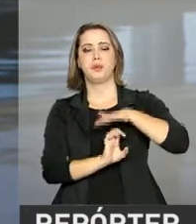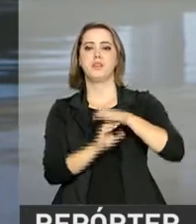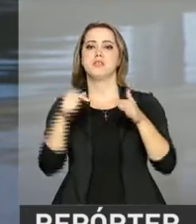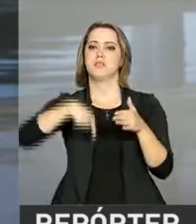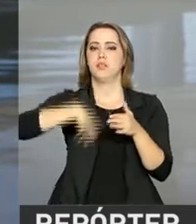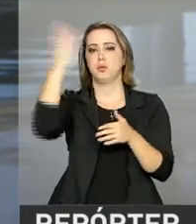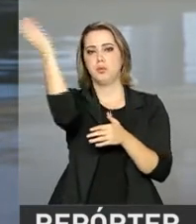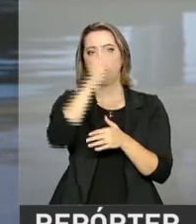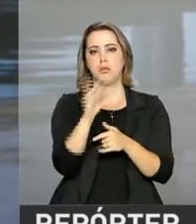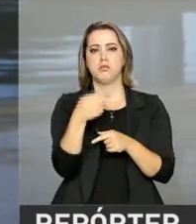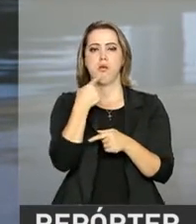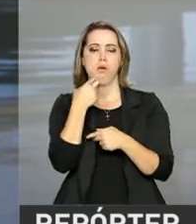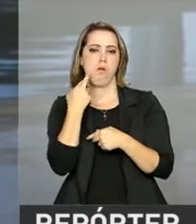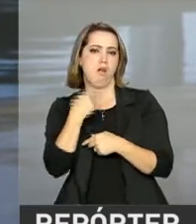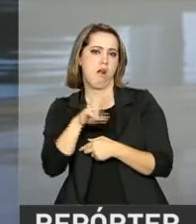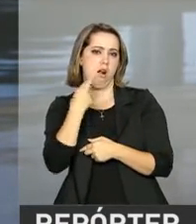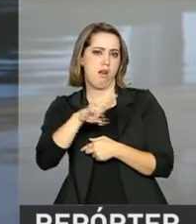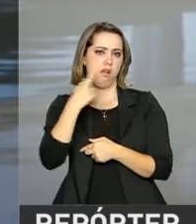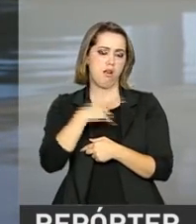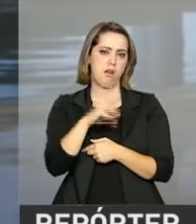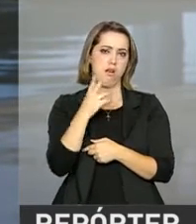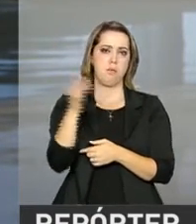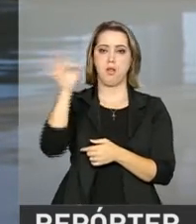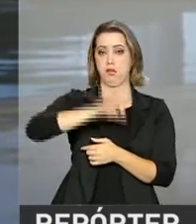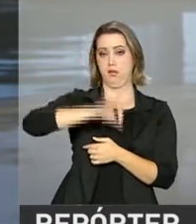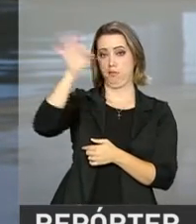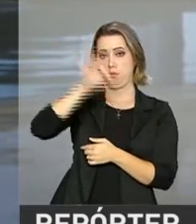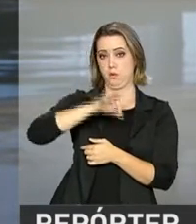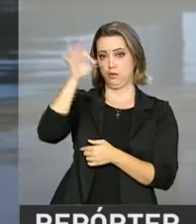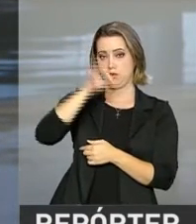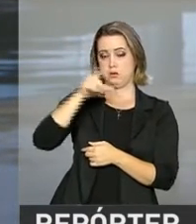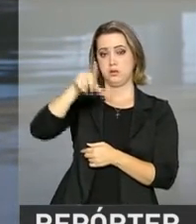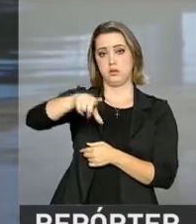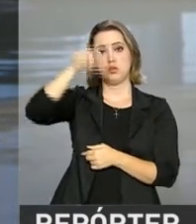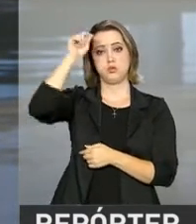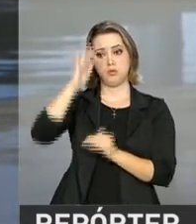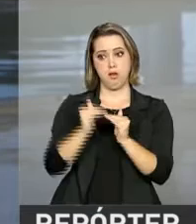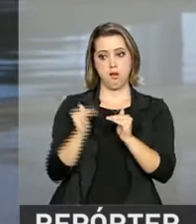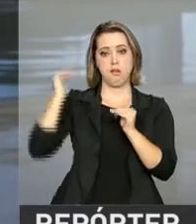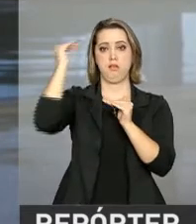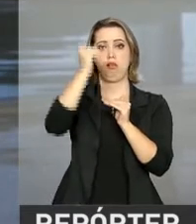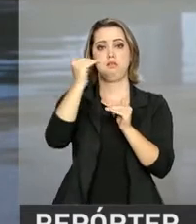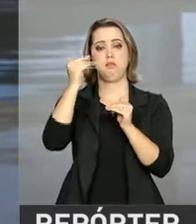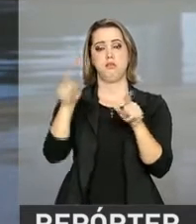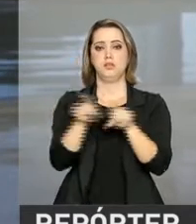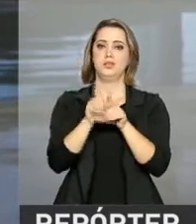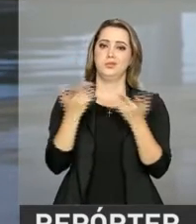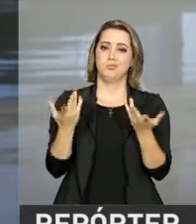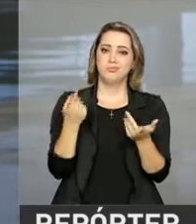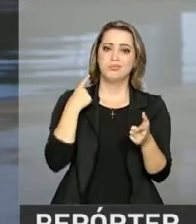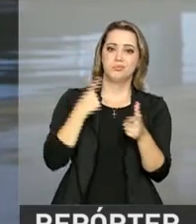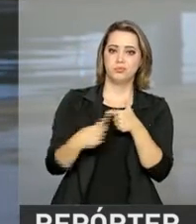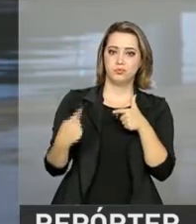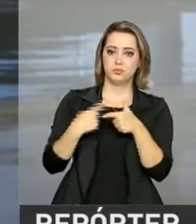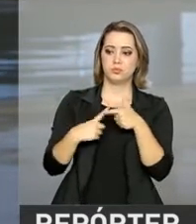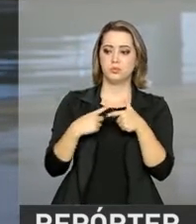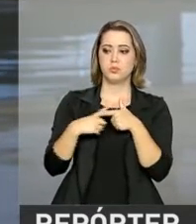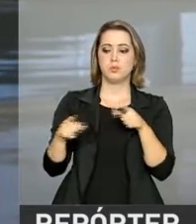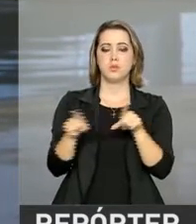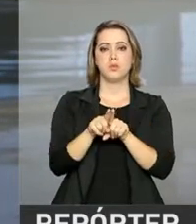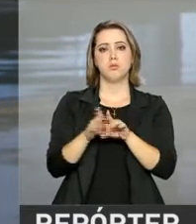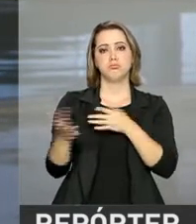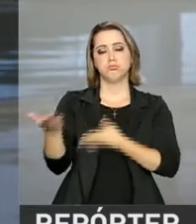de conteúdo local em projetos definidos pela petrobras é alta e isso acaba inviabilizando a